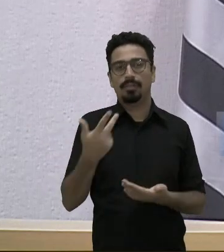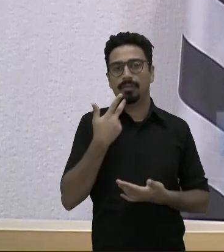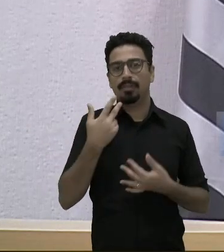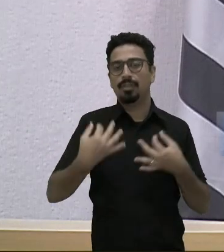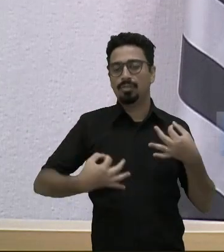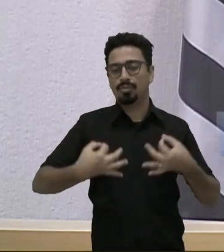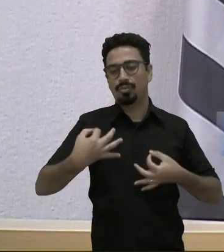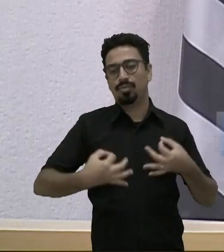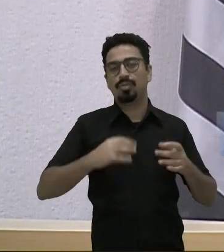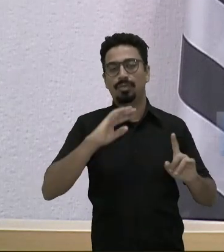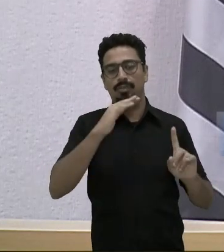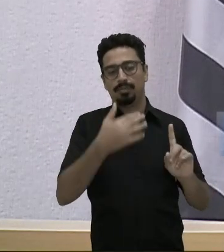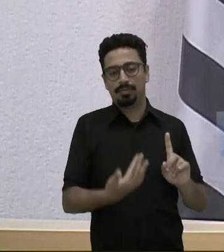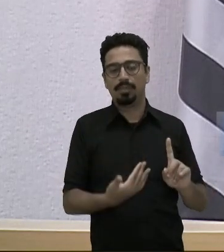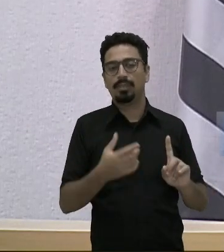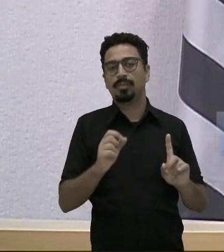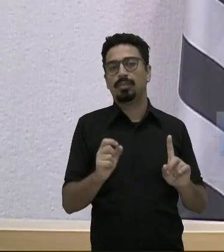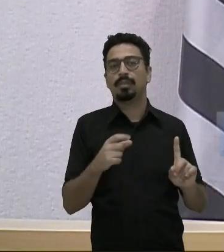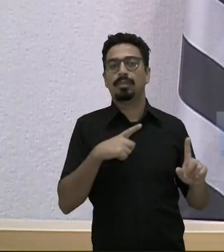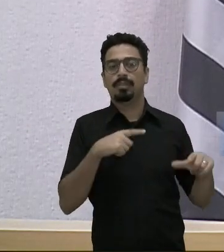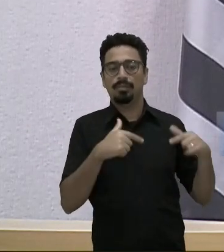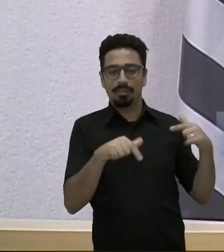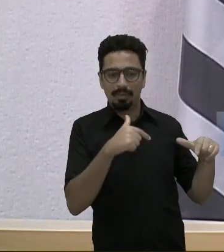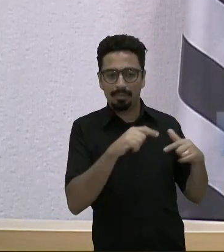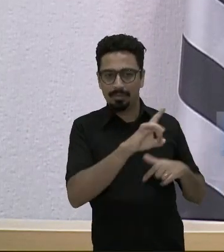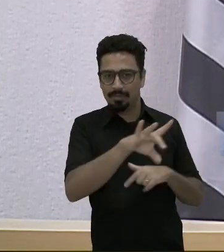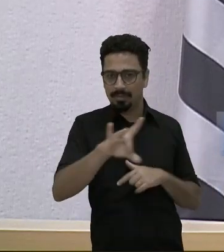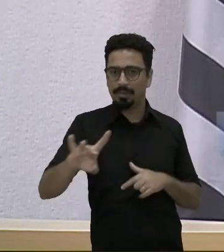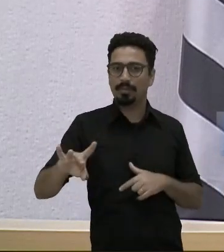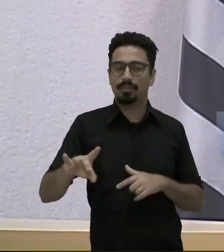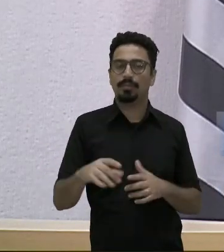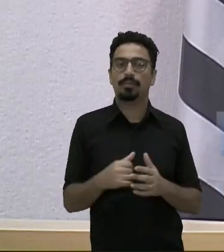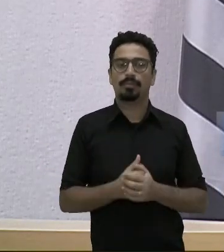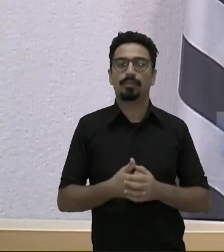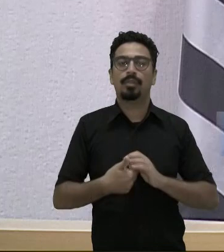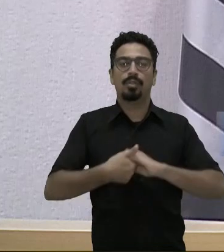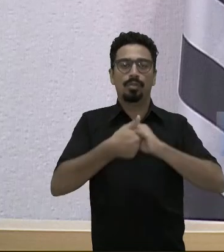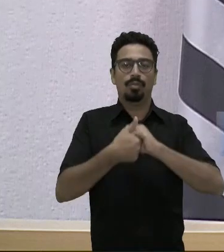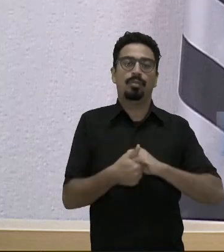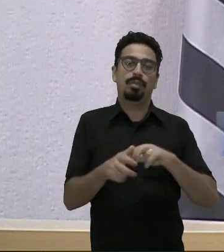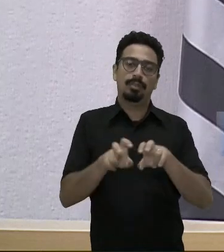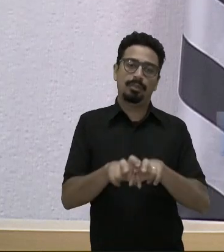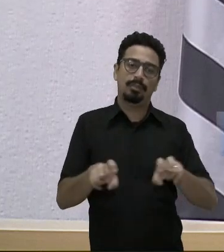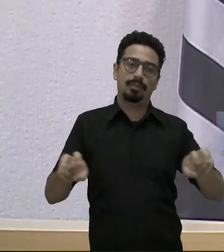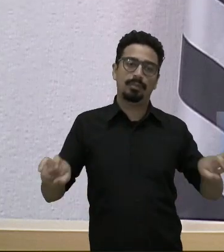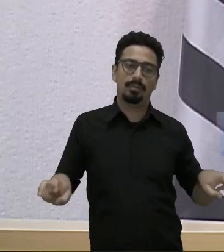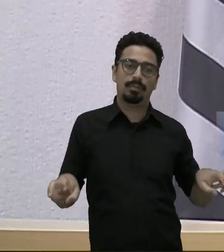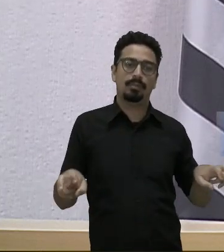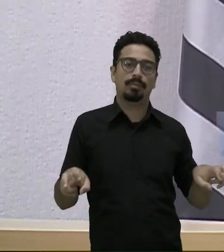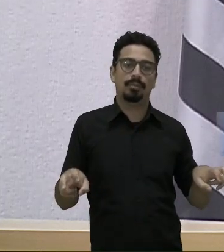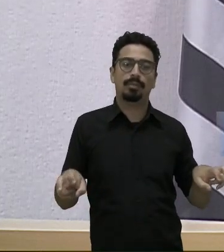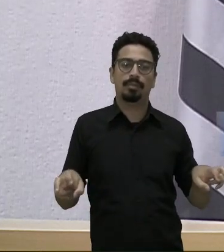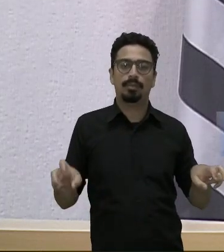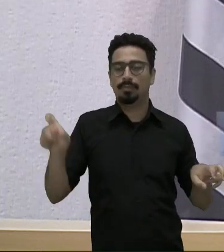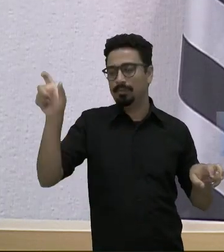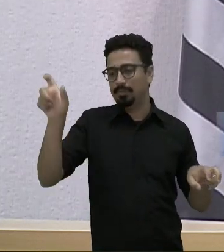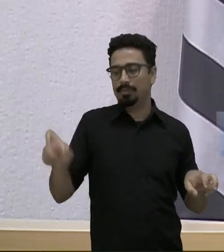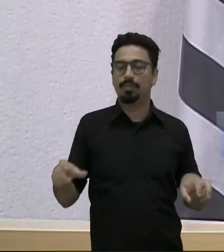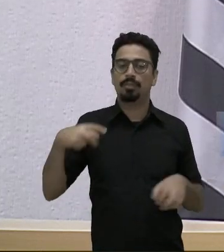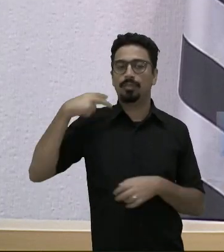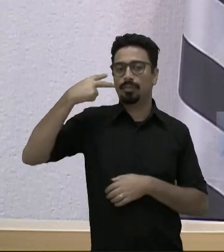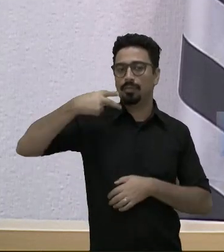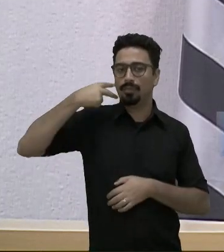homenagem porque enaltece o trabalho de cada um de vocês. Cumprimento a mesa na pessoa do